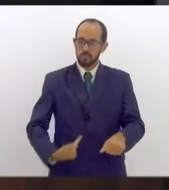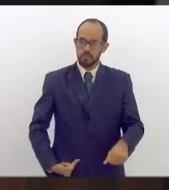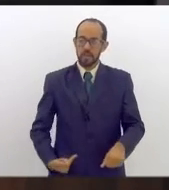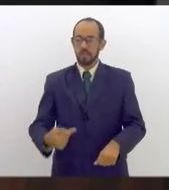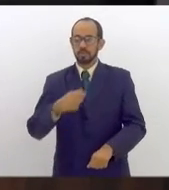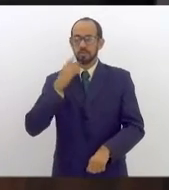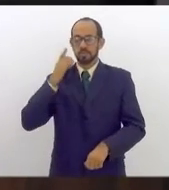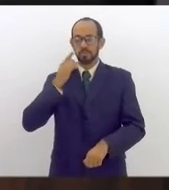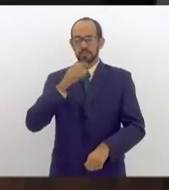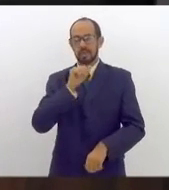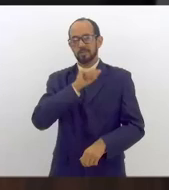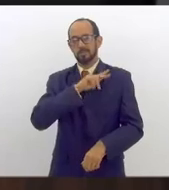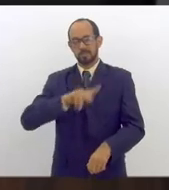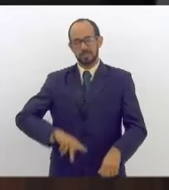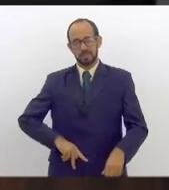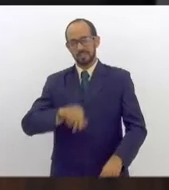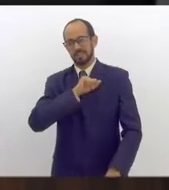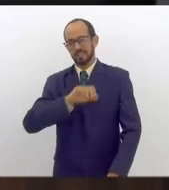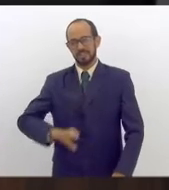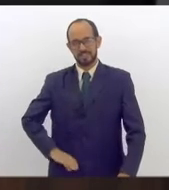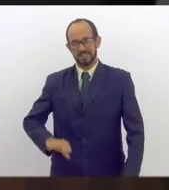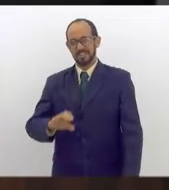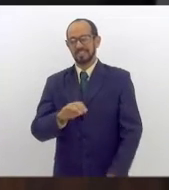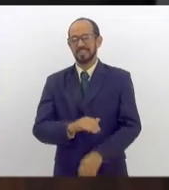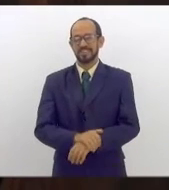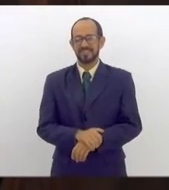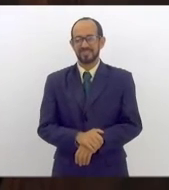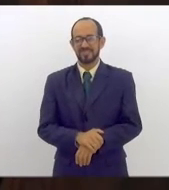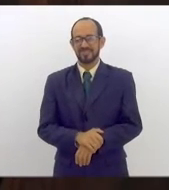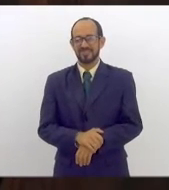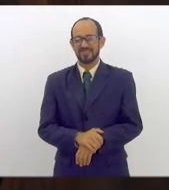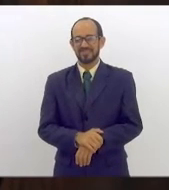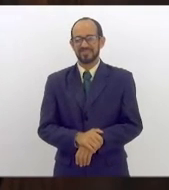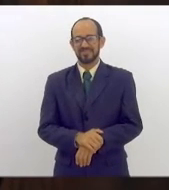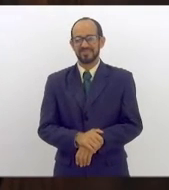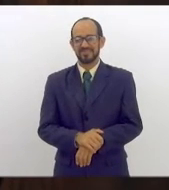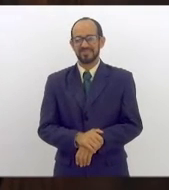presidente, André Ceciliano. Seja muito bem-vindo sempre.